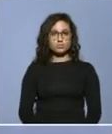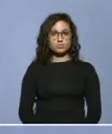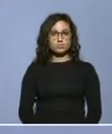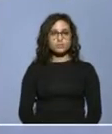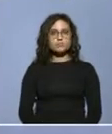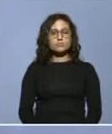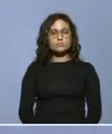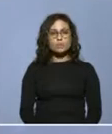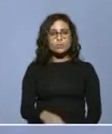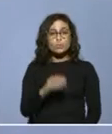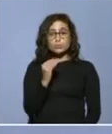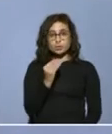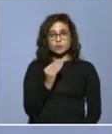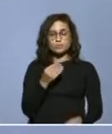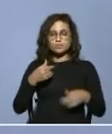O menino nasceu.